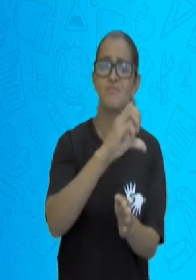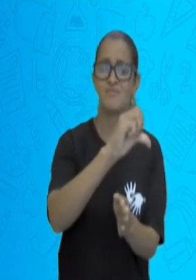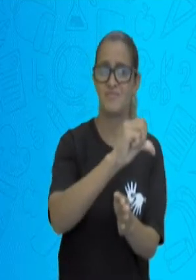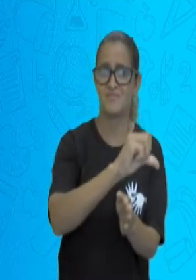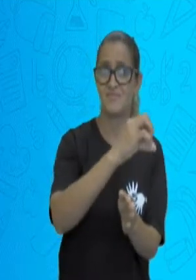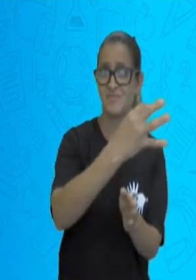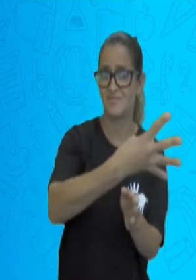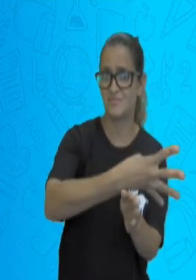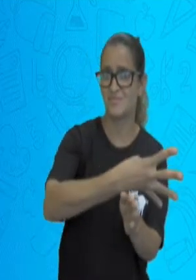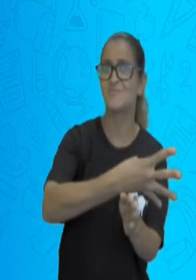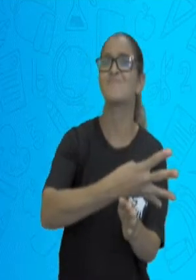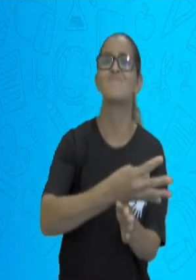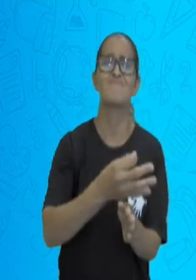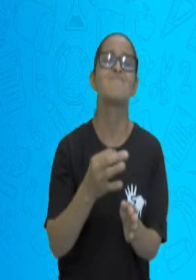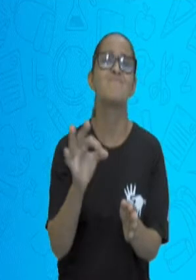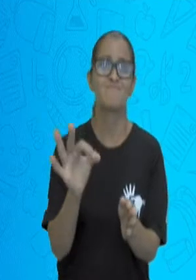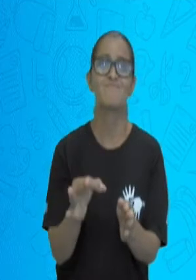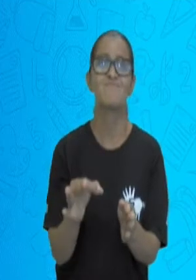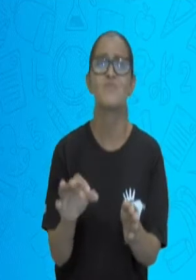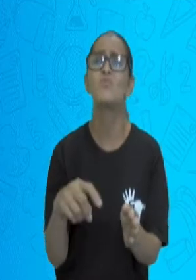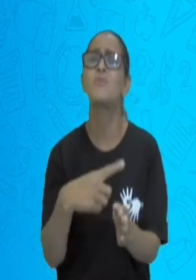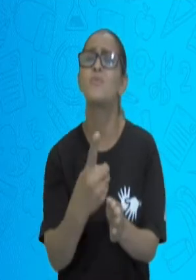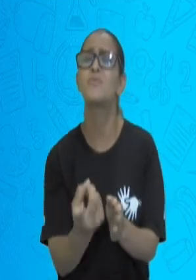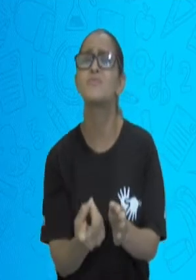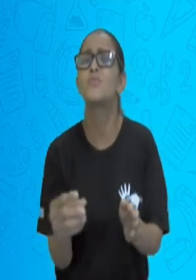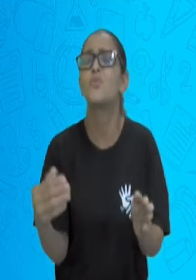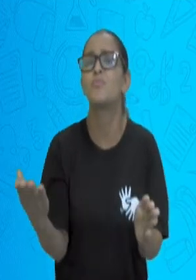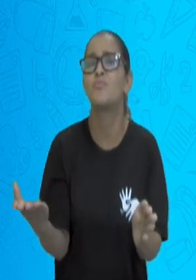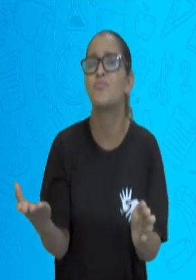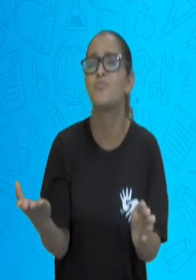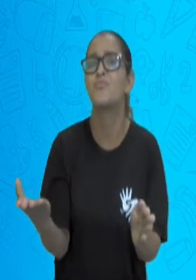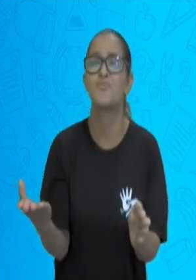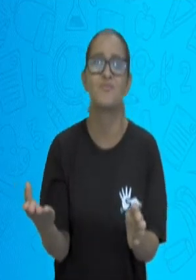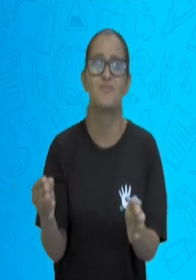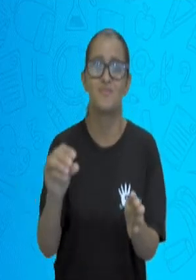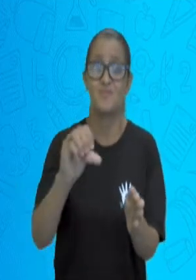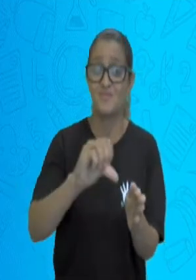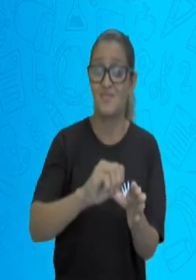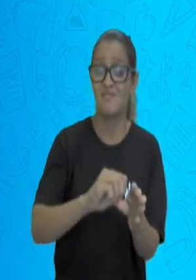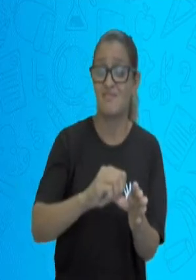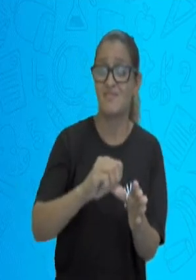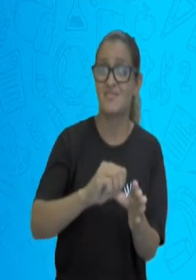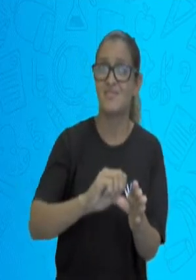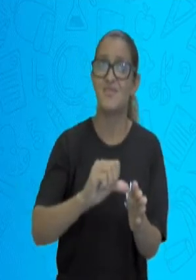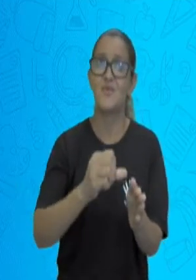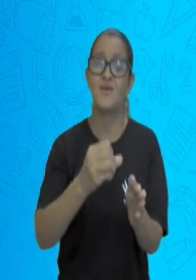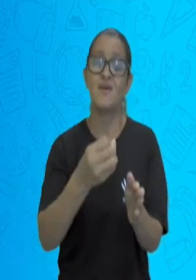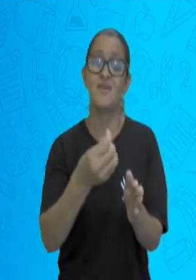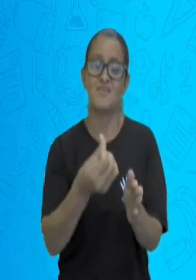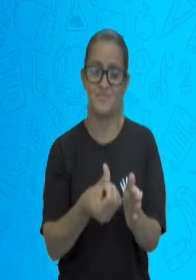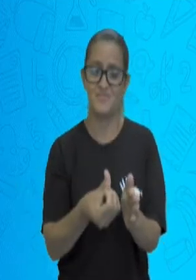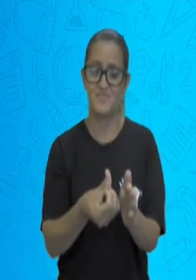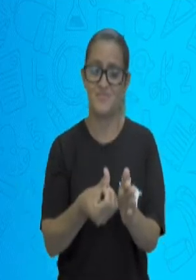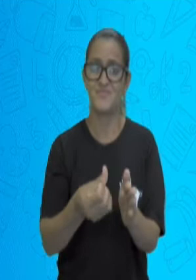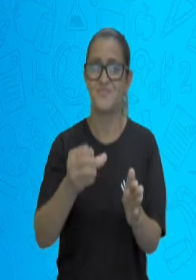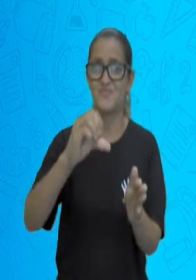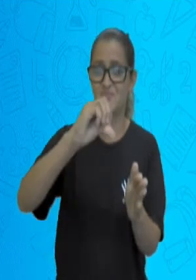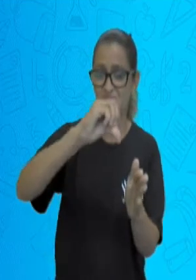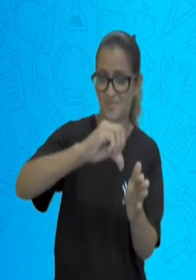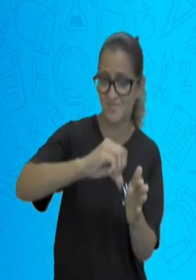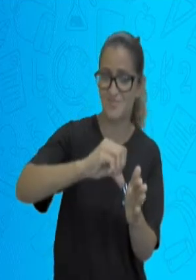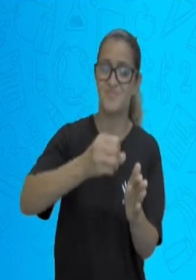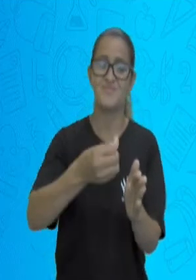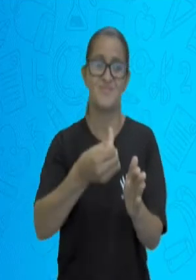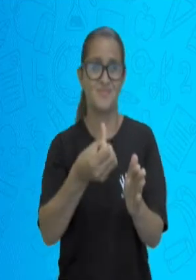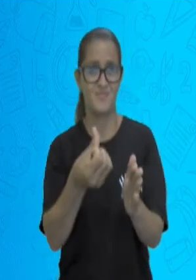o 94. É isso aí. Depois do 95, nós